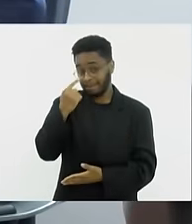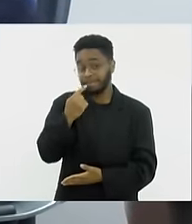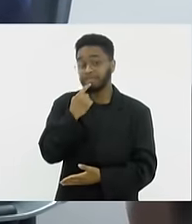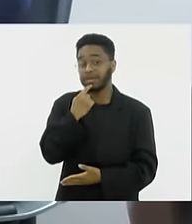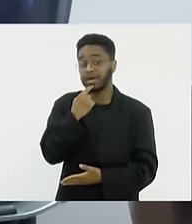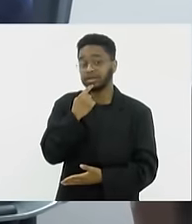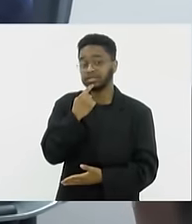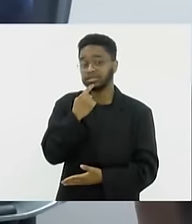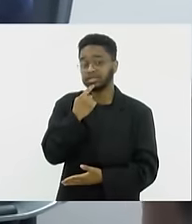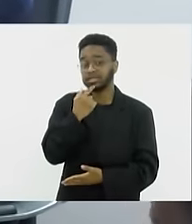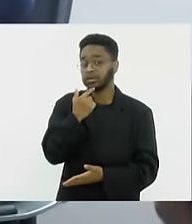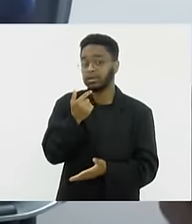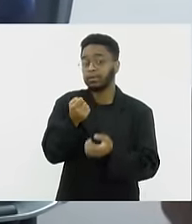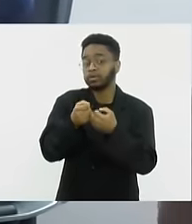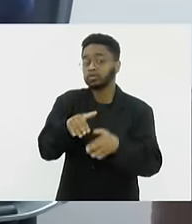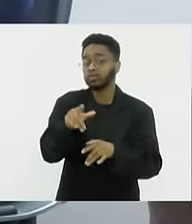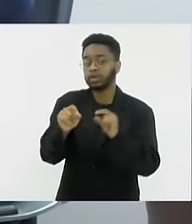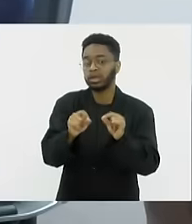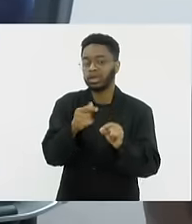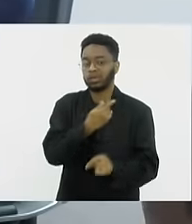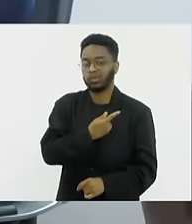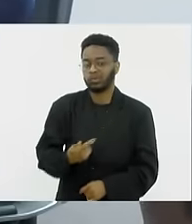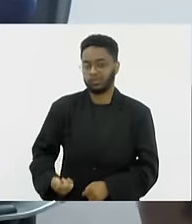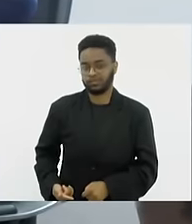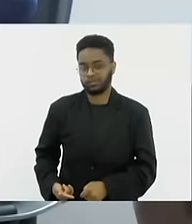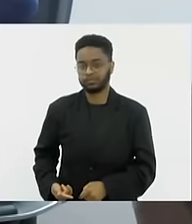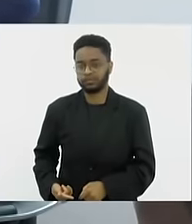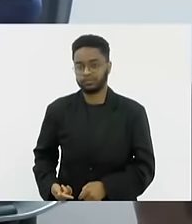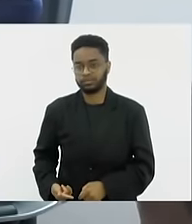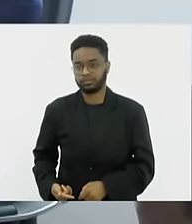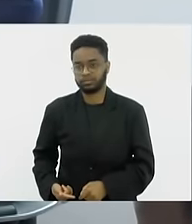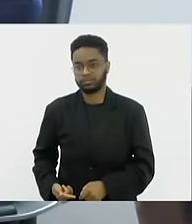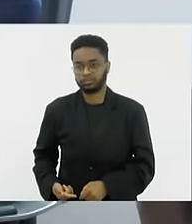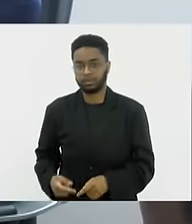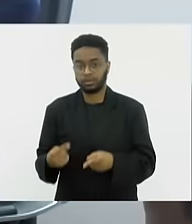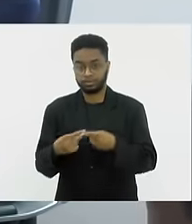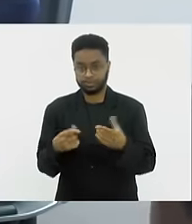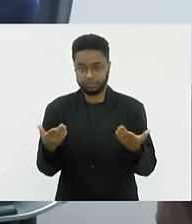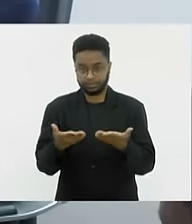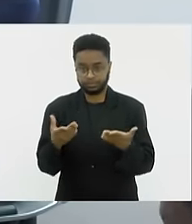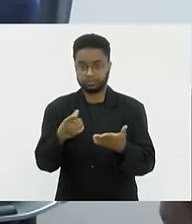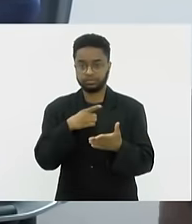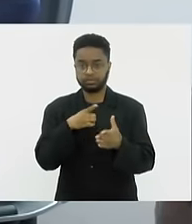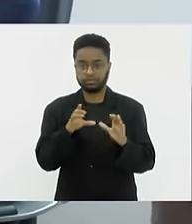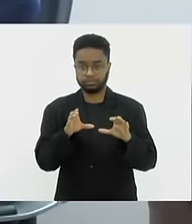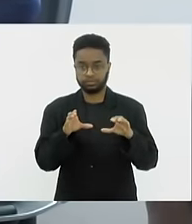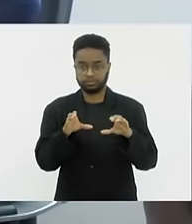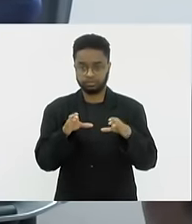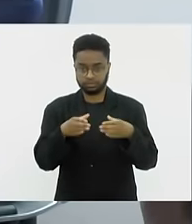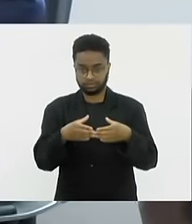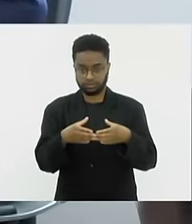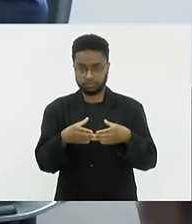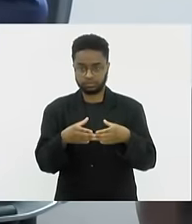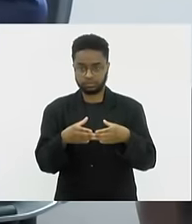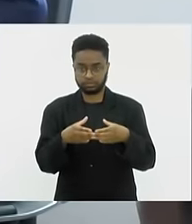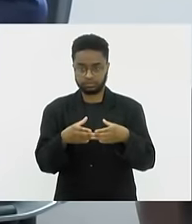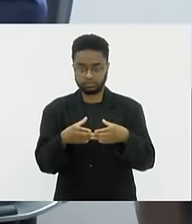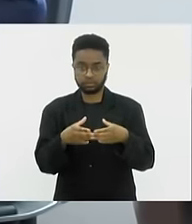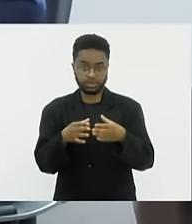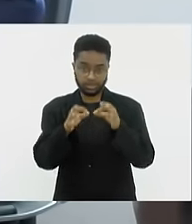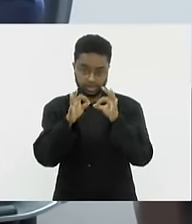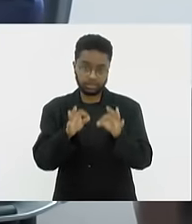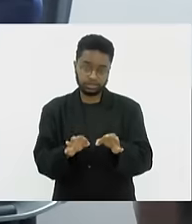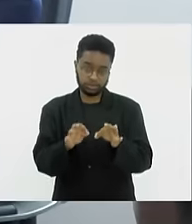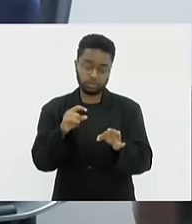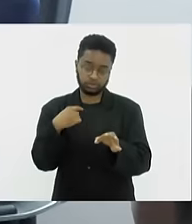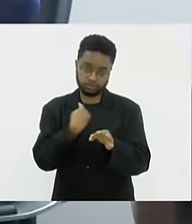ralo, é a imagem do governo do Estado. Existe hoje uma máfia, isso é inequívoco, a gente está